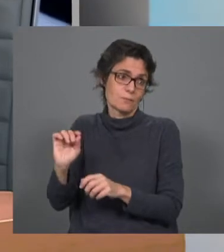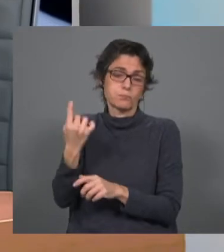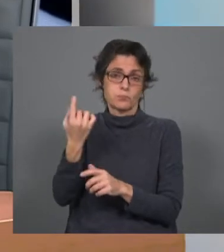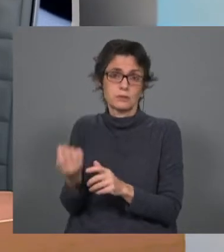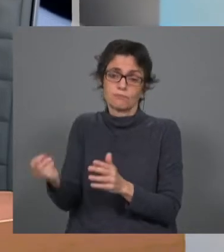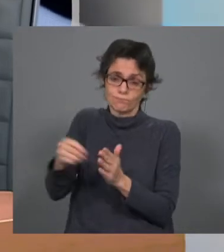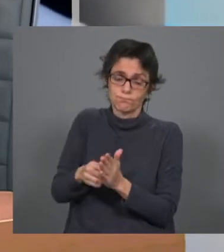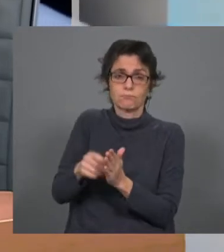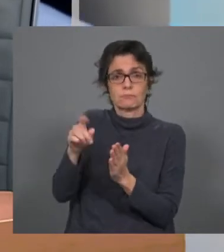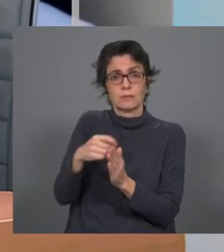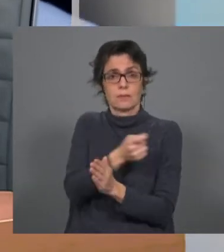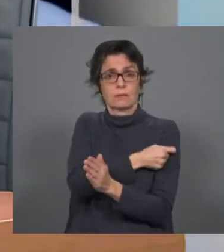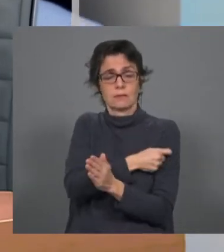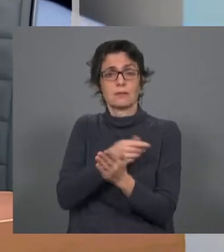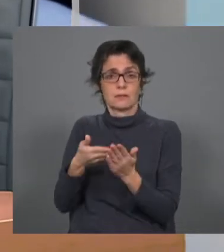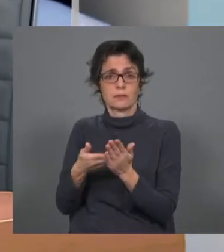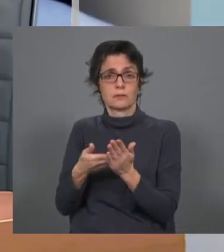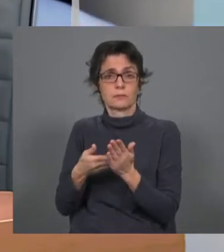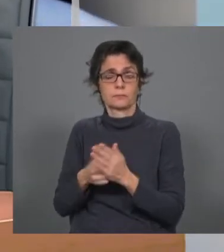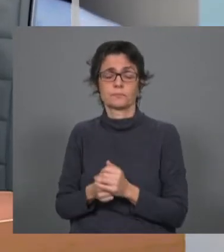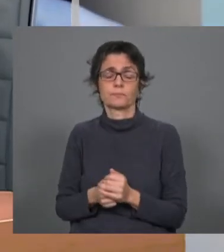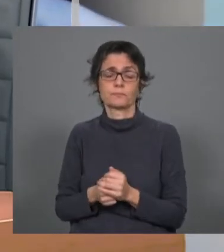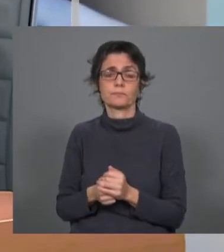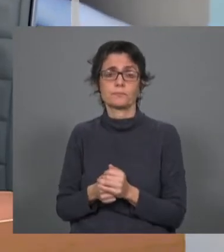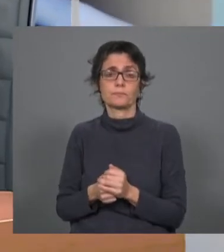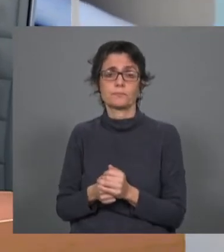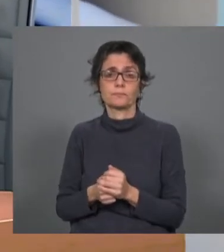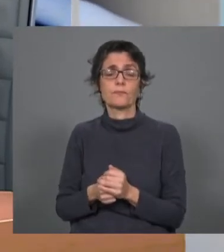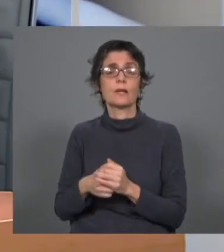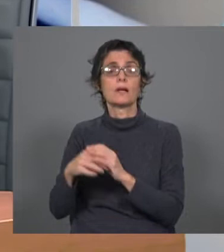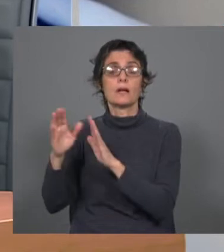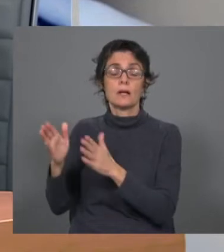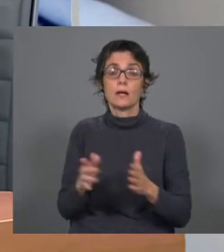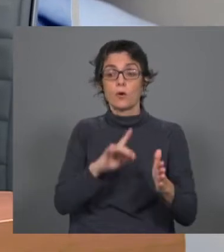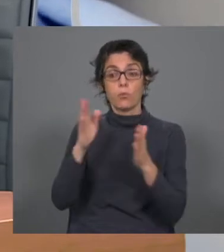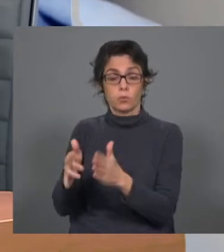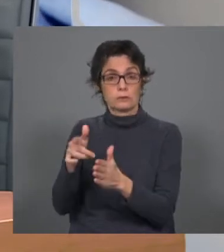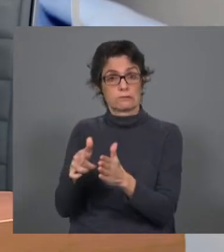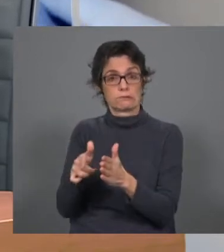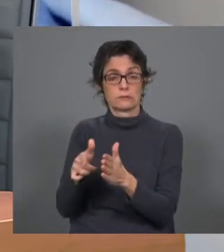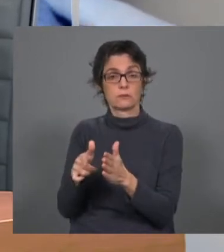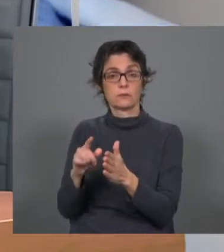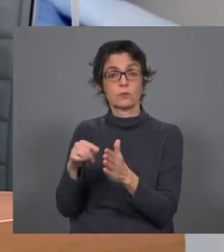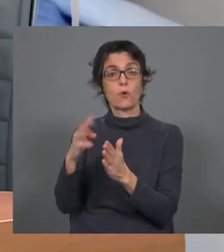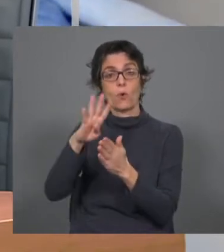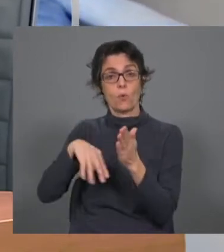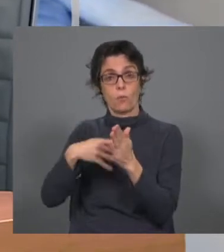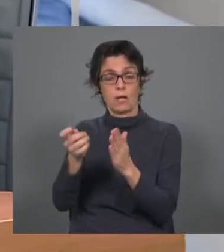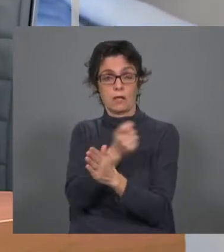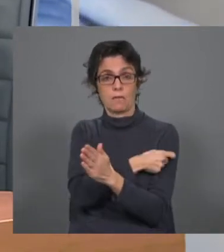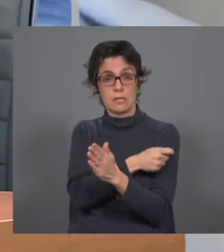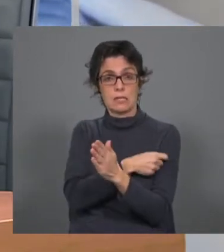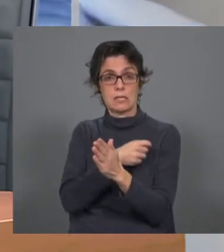vacinação como foram. Depois ainda temos aqui um outro lado, que foi a revisão do plano de